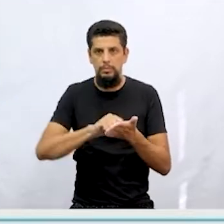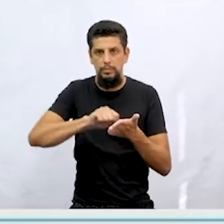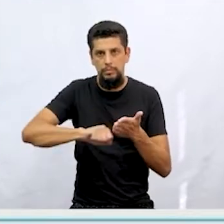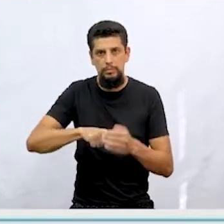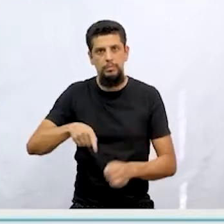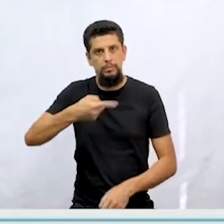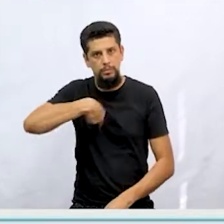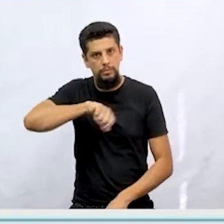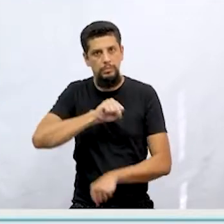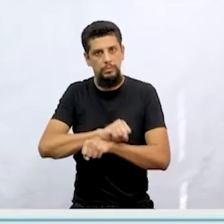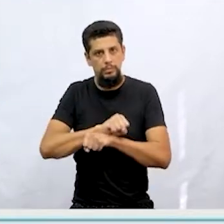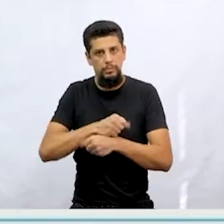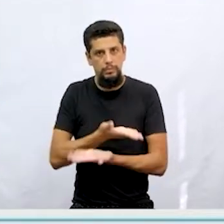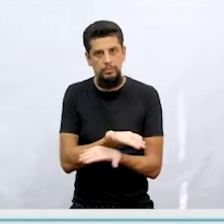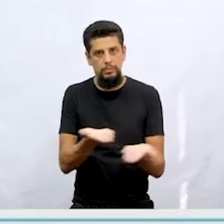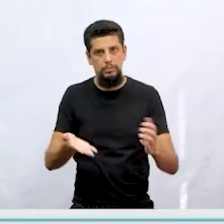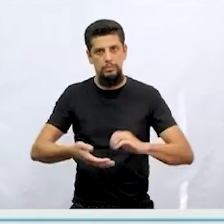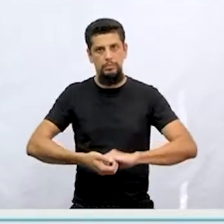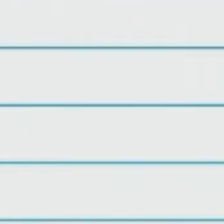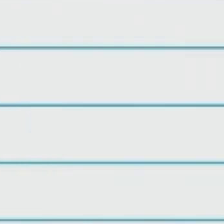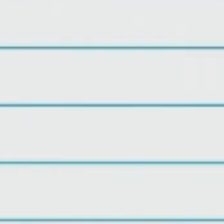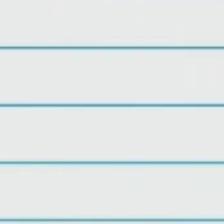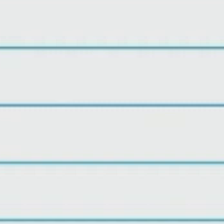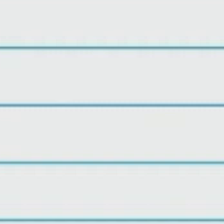desenham e escrevem, nós aguardamos um minuto.